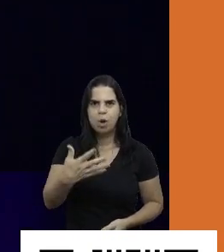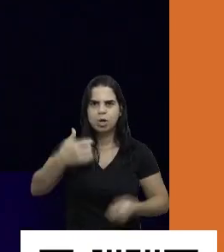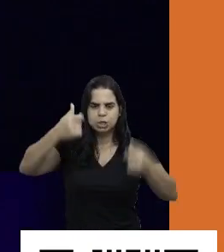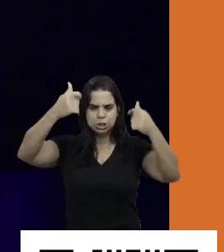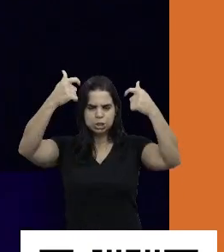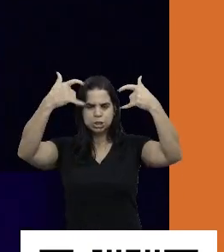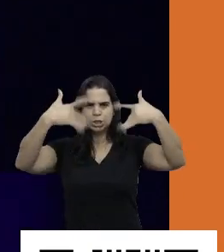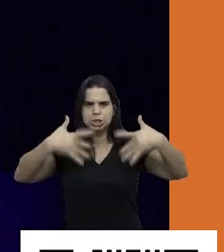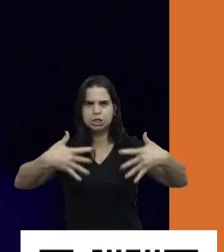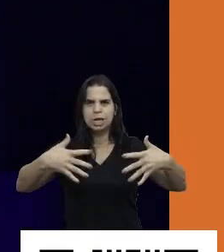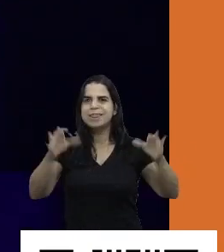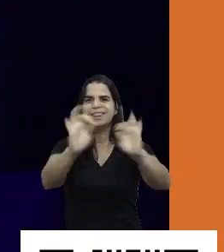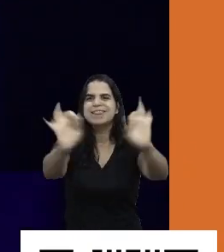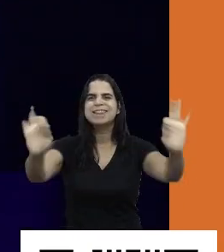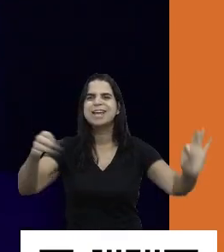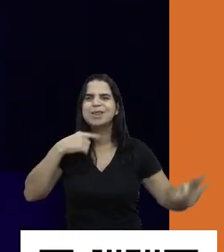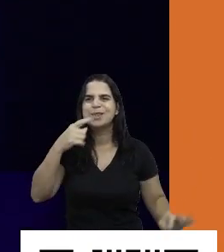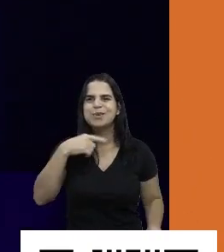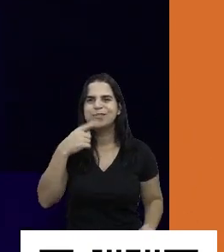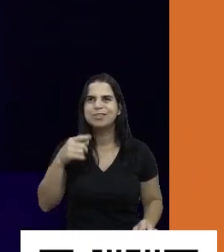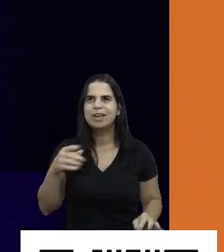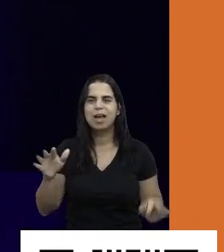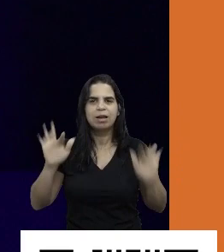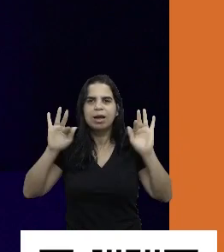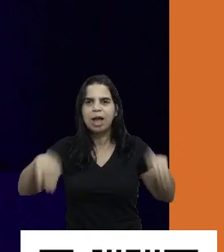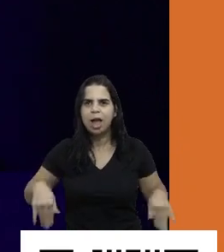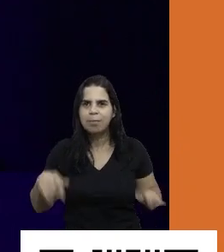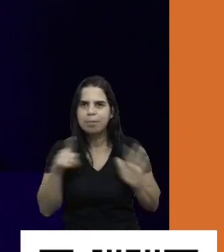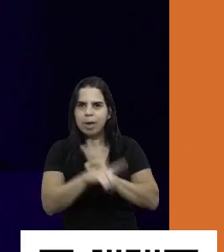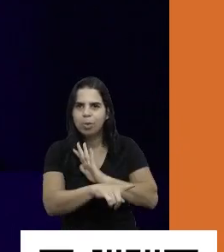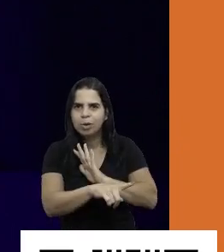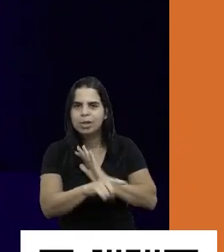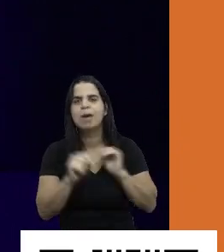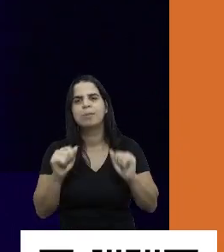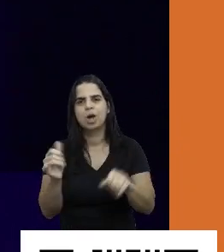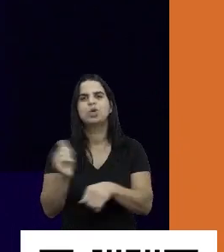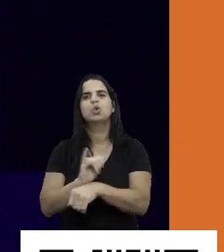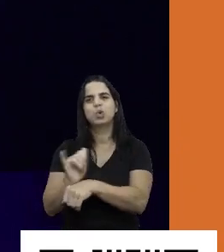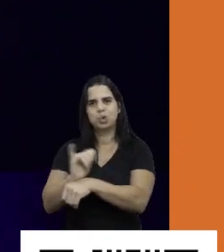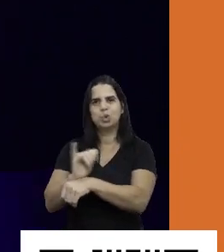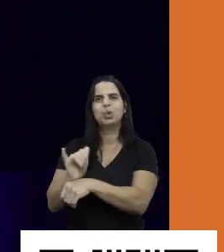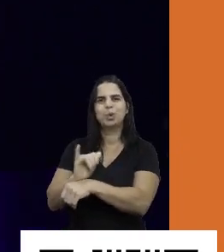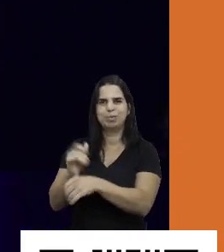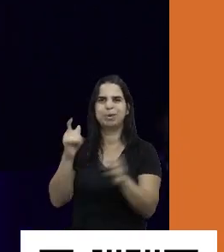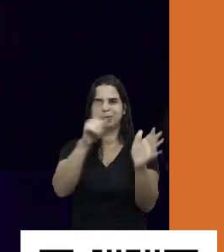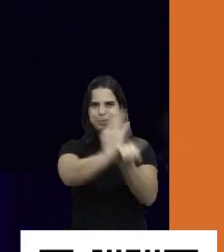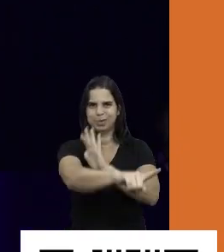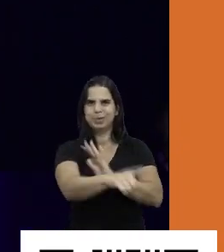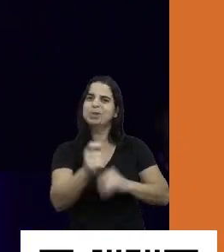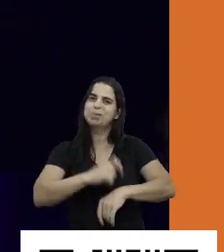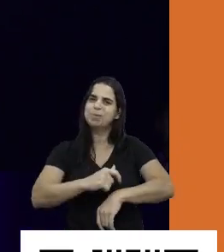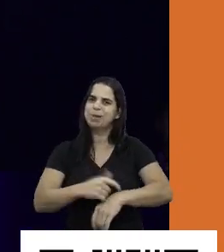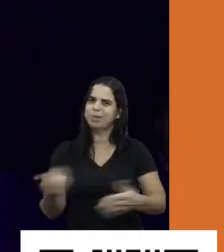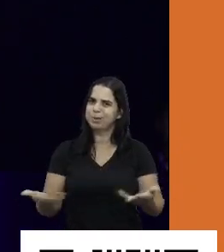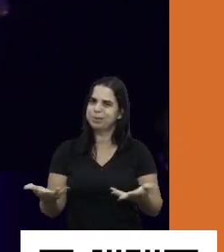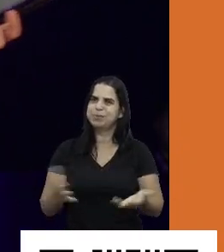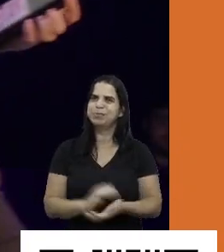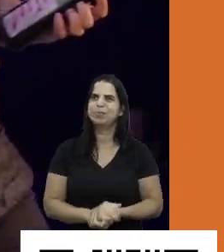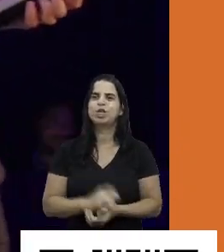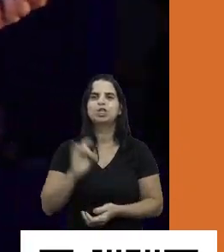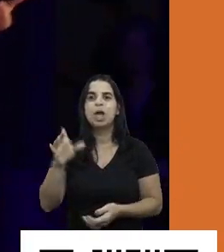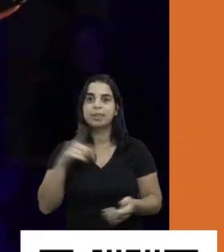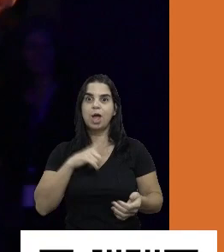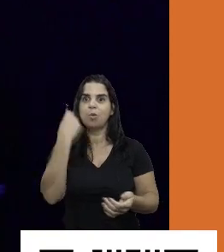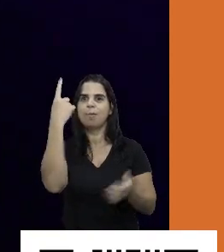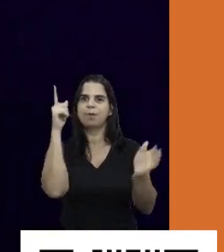tem que dizer No resto da dúvida a pergunta pode estar no YouTube nesse momento agora eu só pra comentar temos